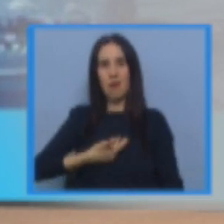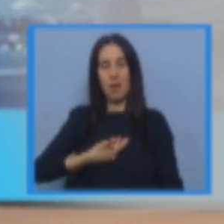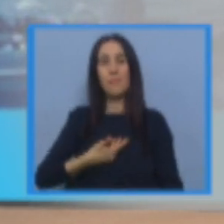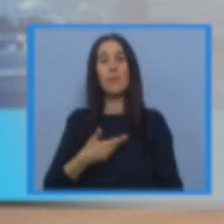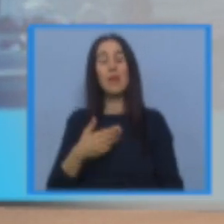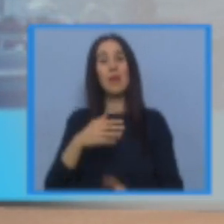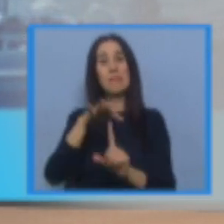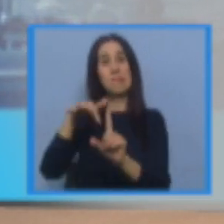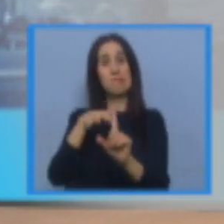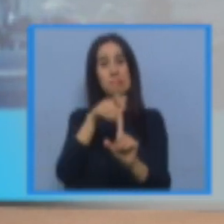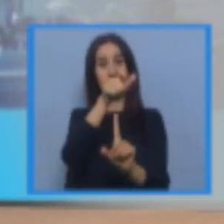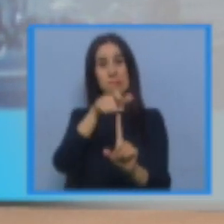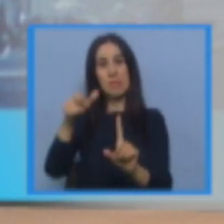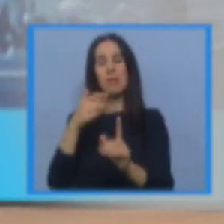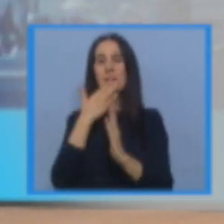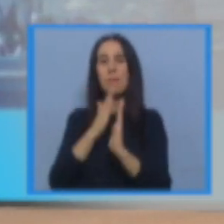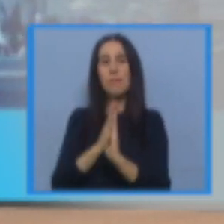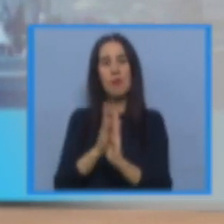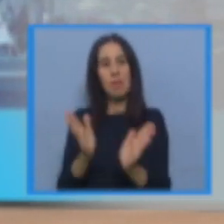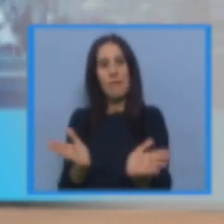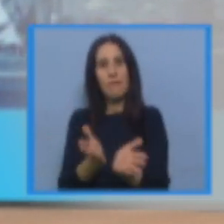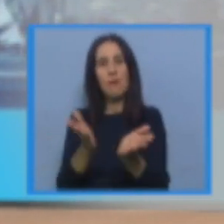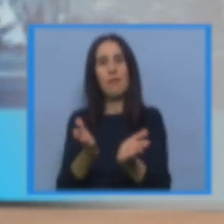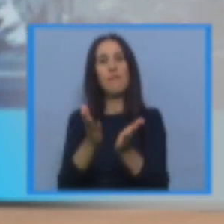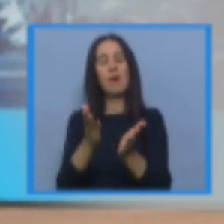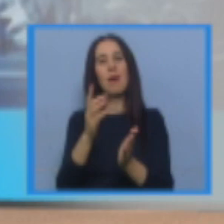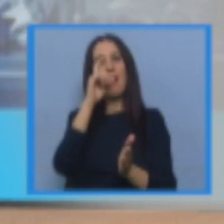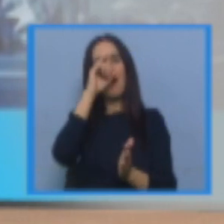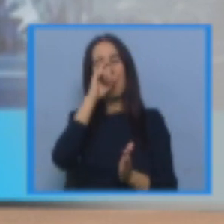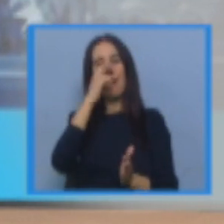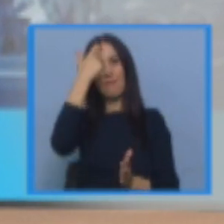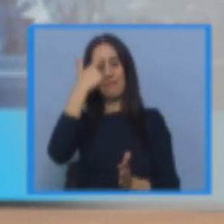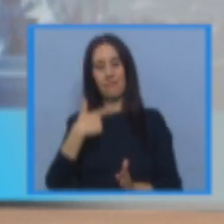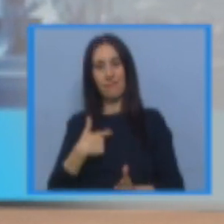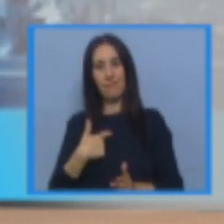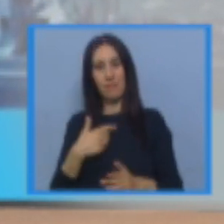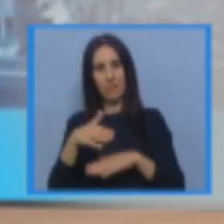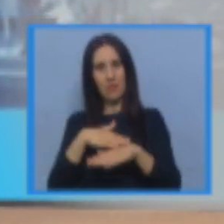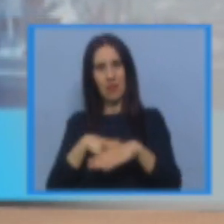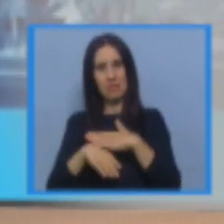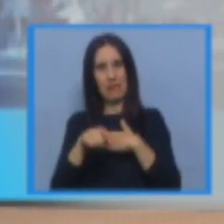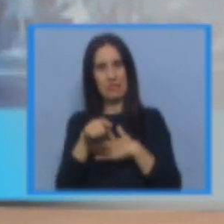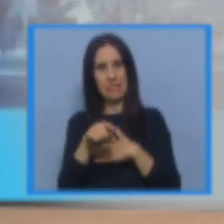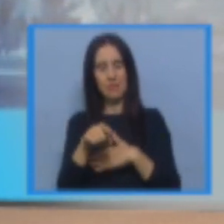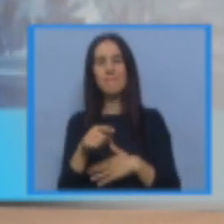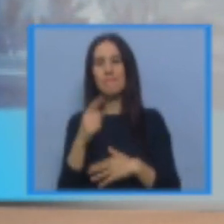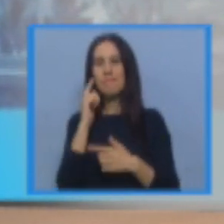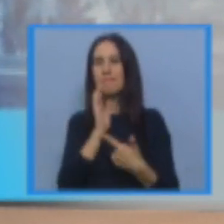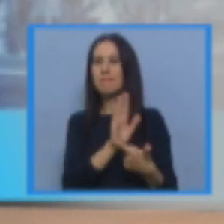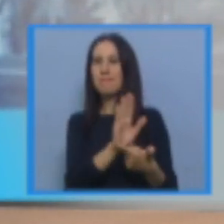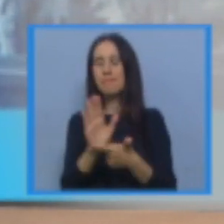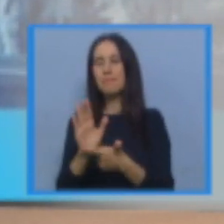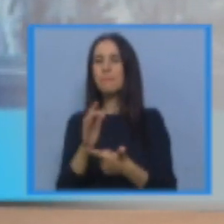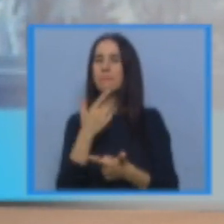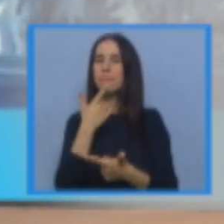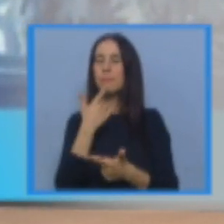pedindo aos apóstolos que realizassem aquilo em sua memória, lhes dá a entender e a perceber